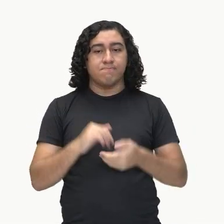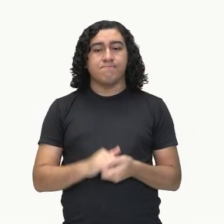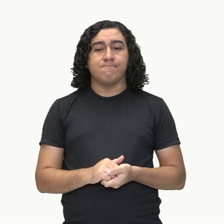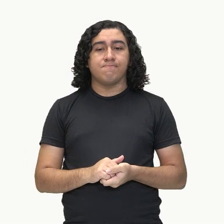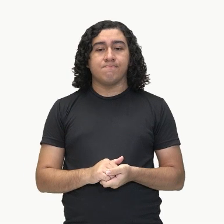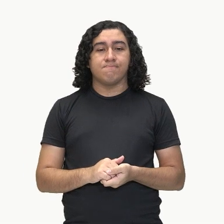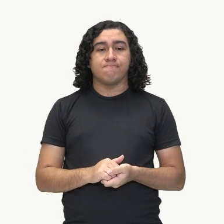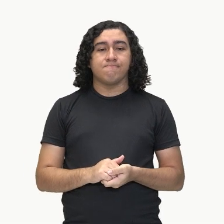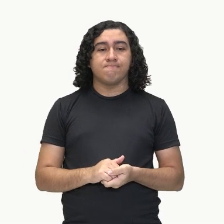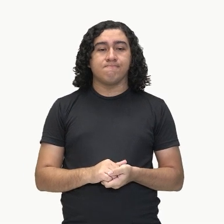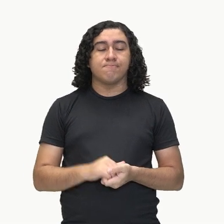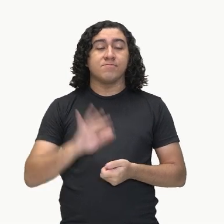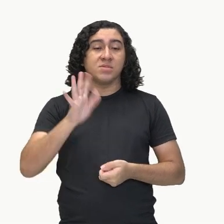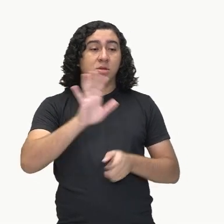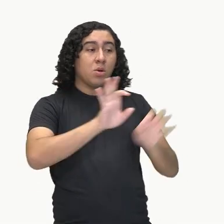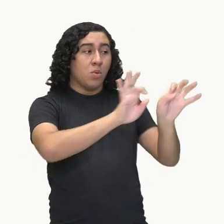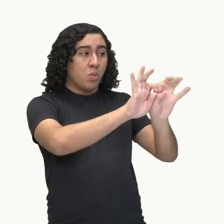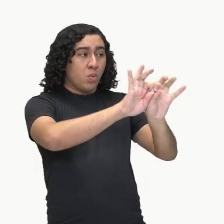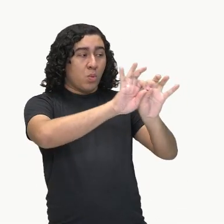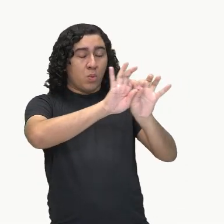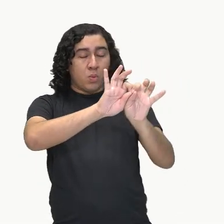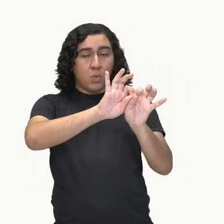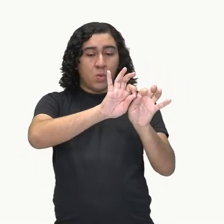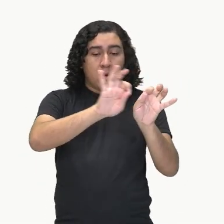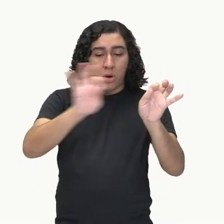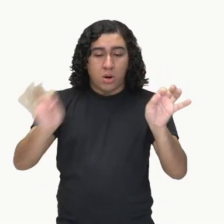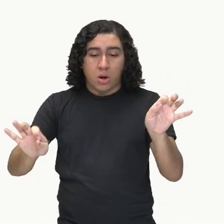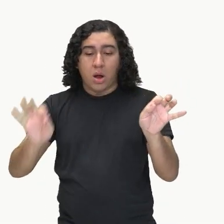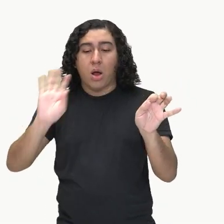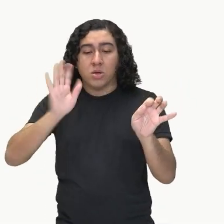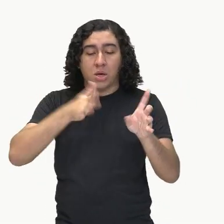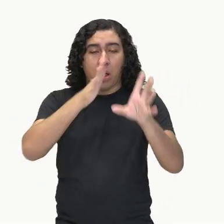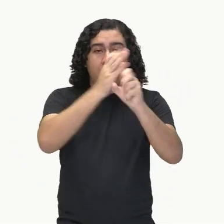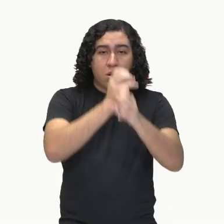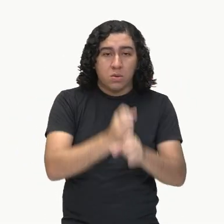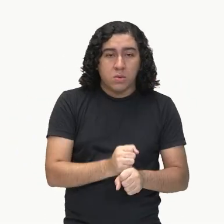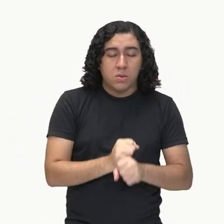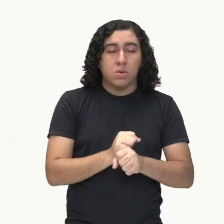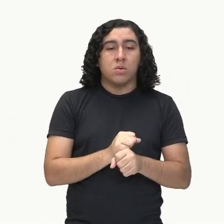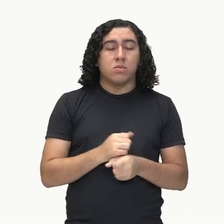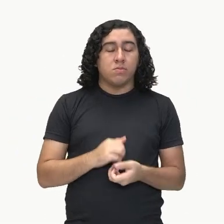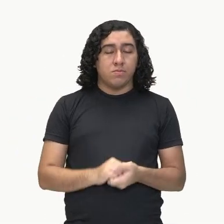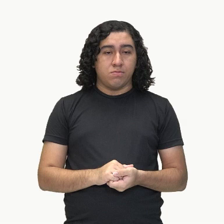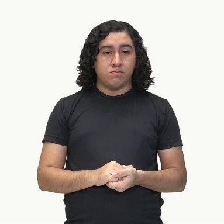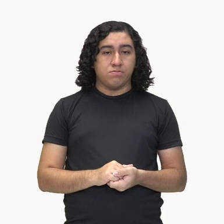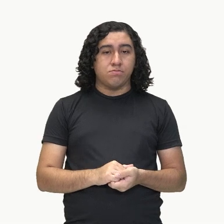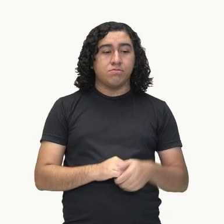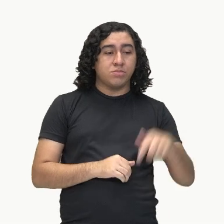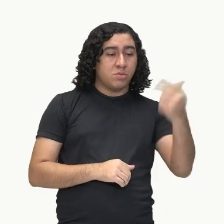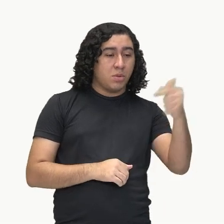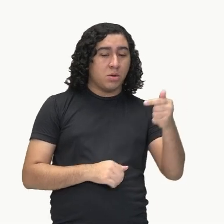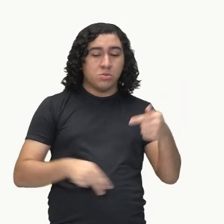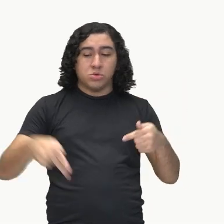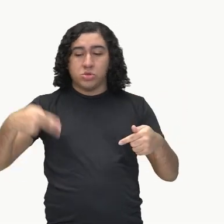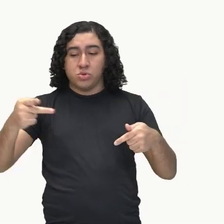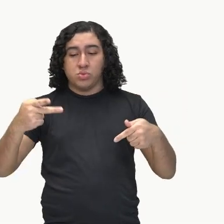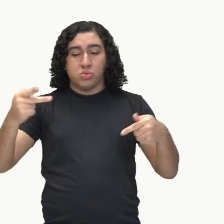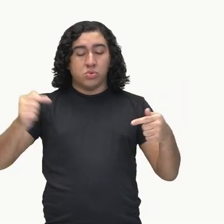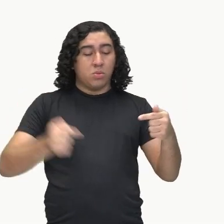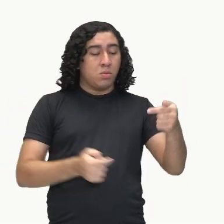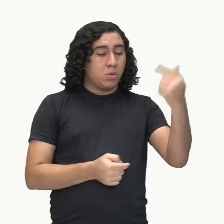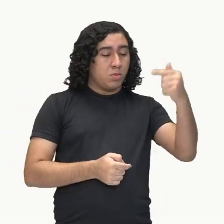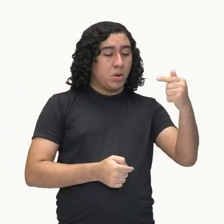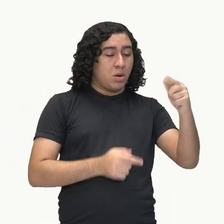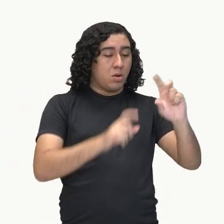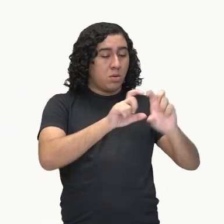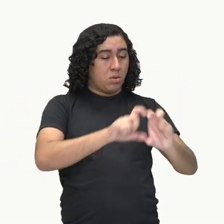Organizei e escrevi tanto o primeiro polinômio quanto o segundo polinômio. Agora nós